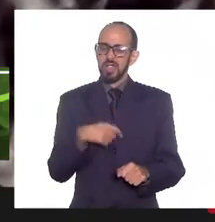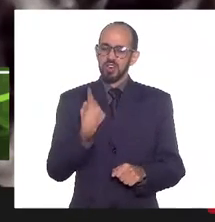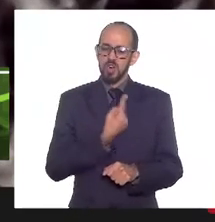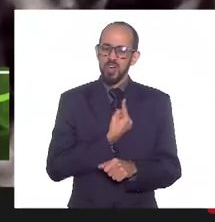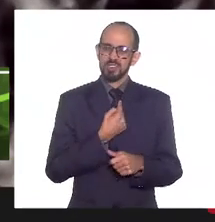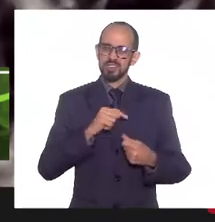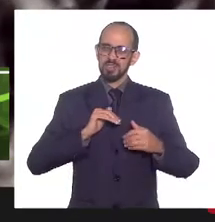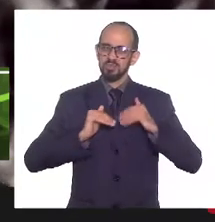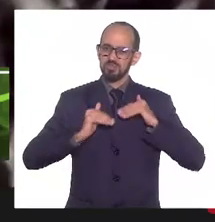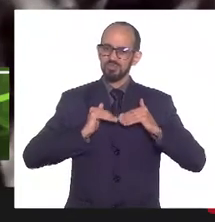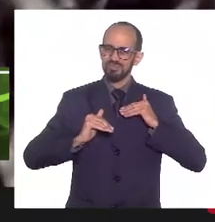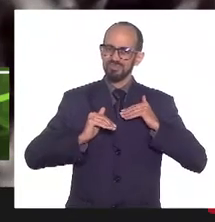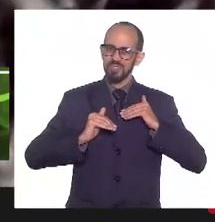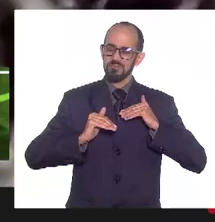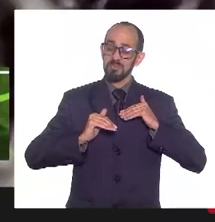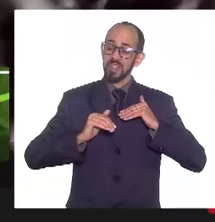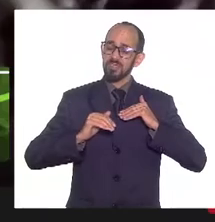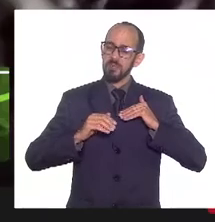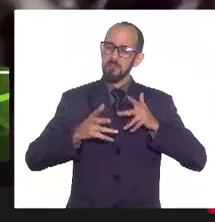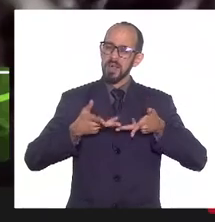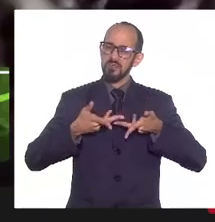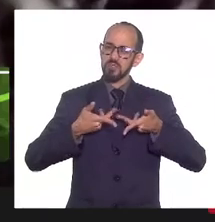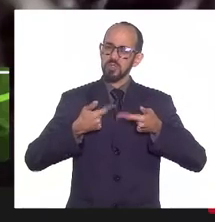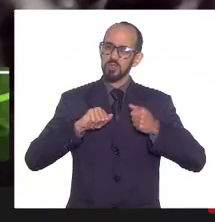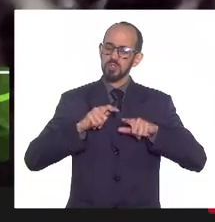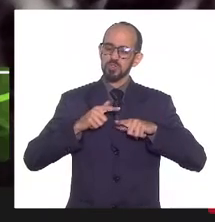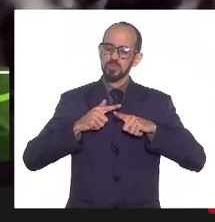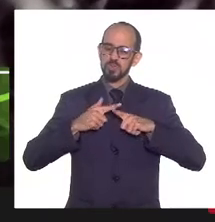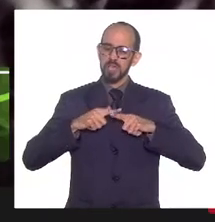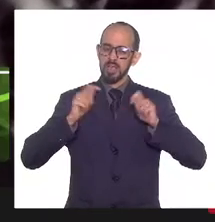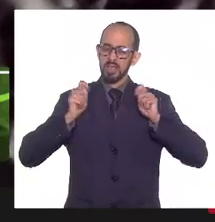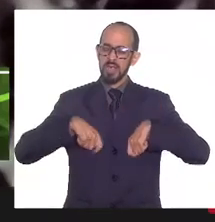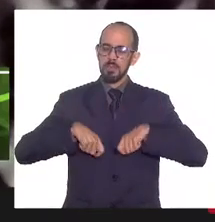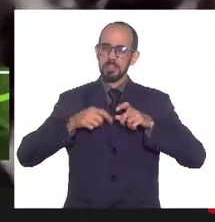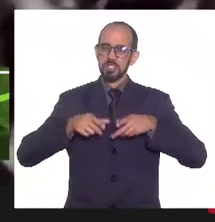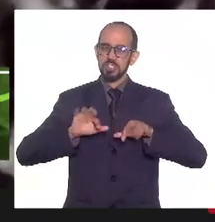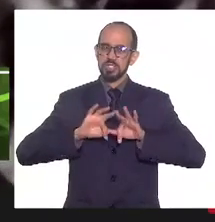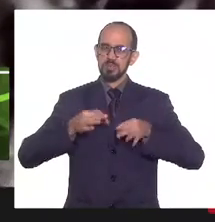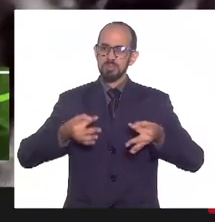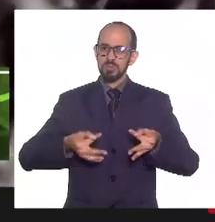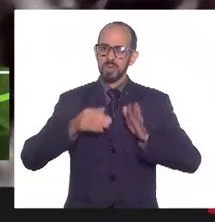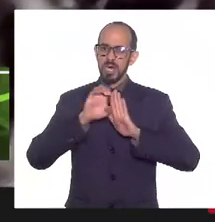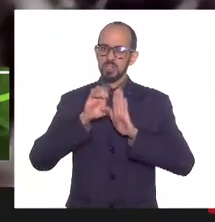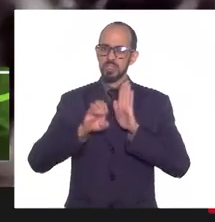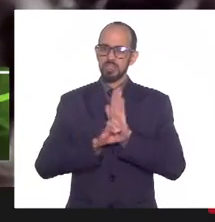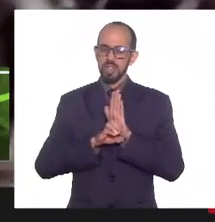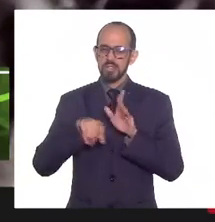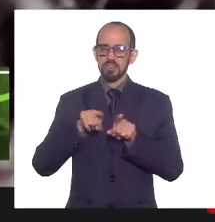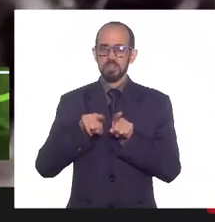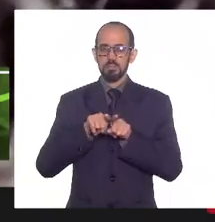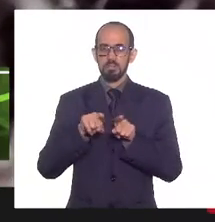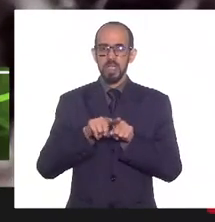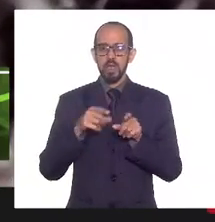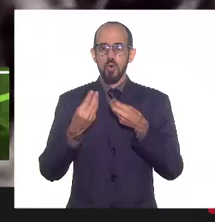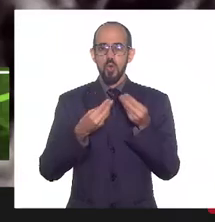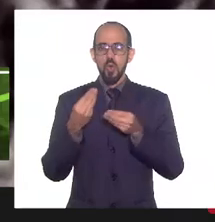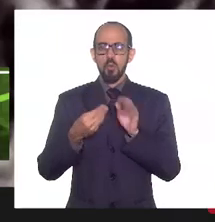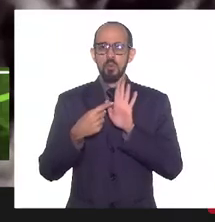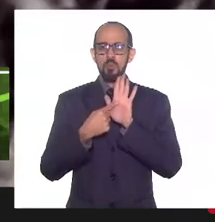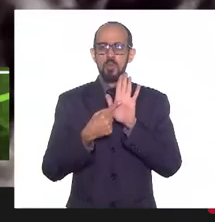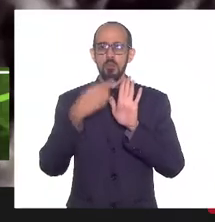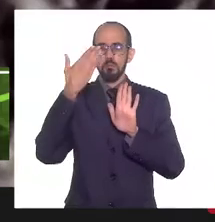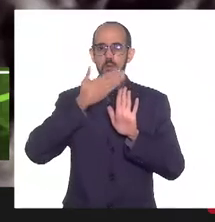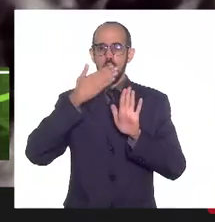onde a gente pode pensar tanto essa simplificação dos editais a simplificação da prestação de contas uma experiência que a gente fez